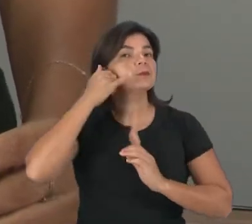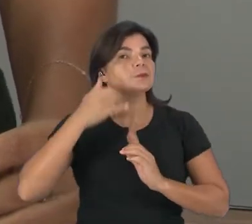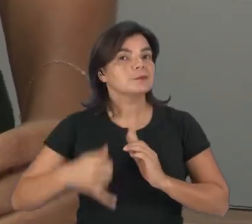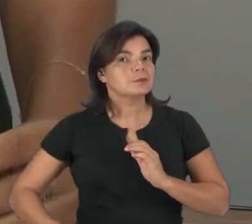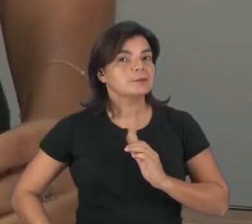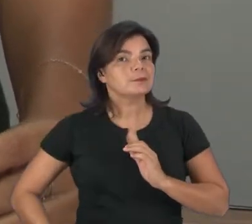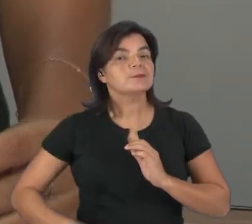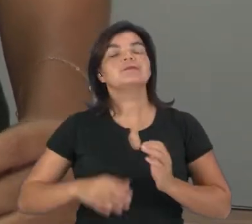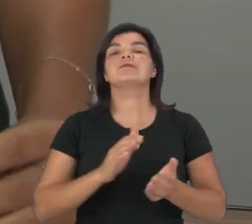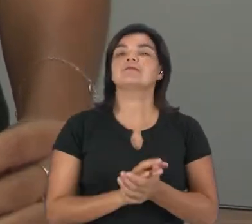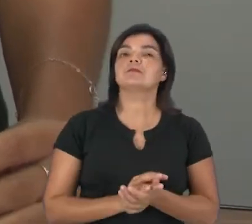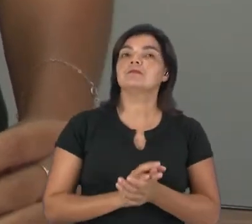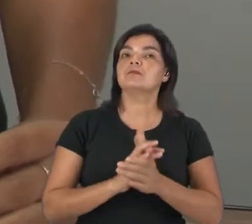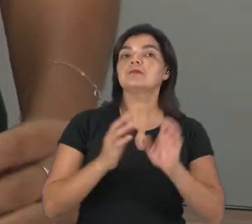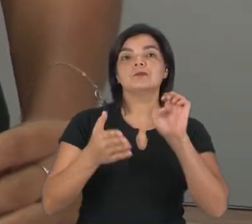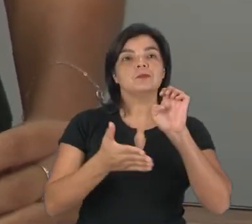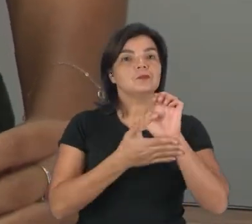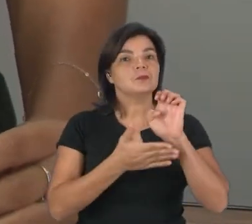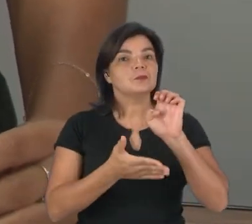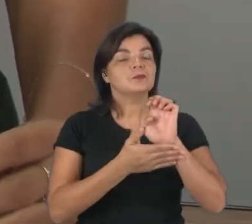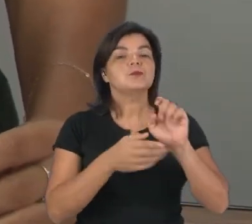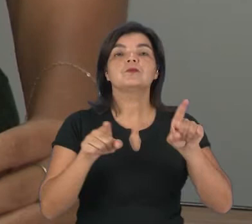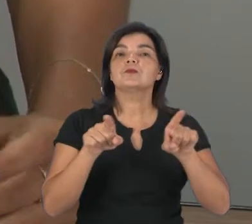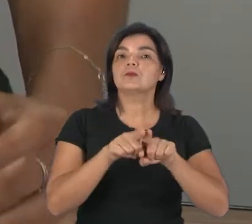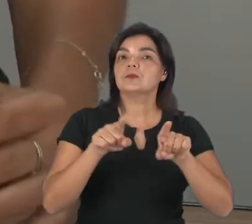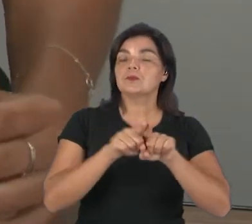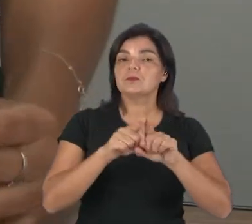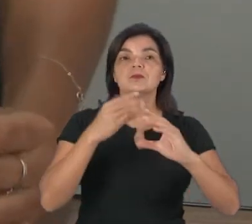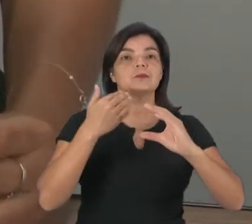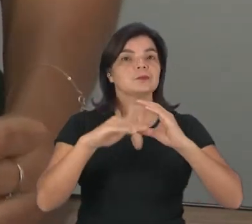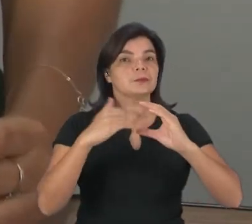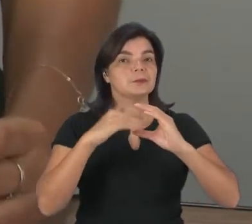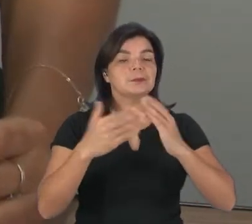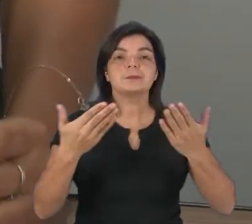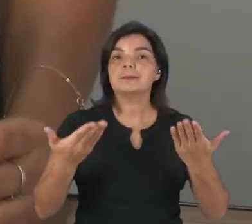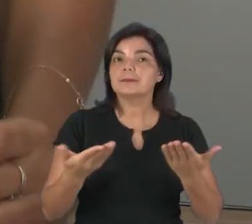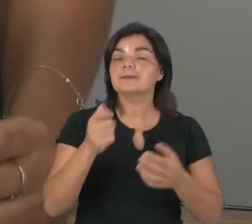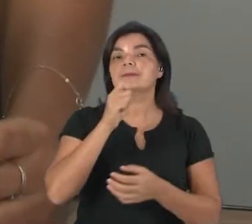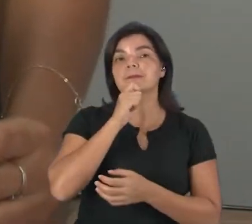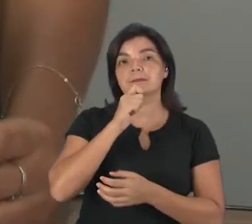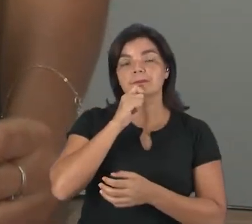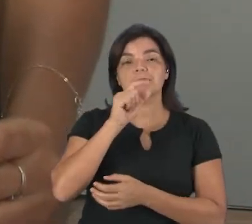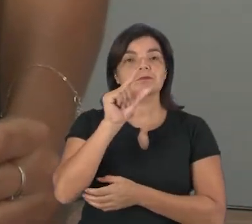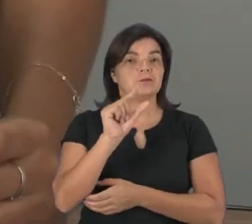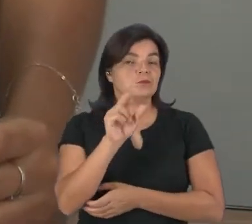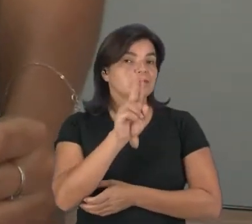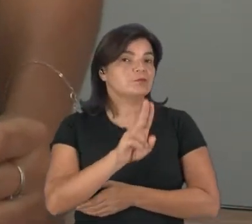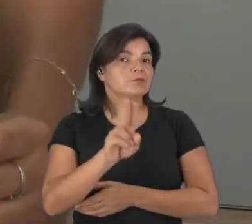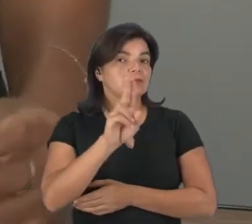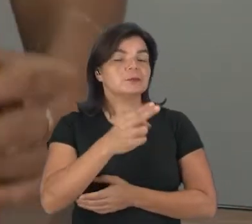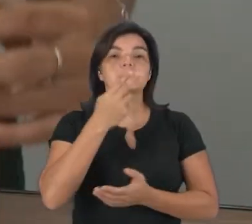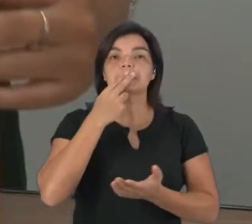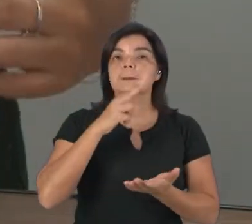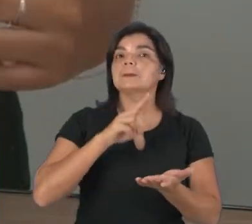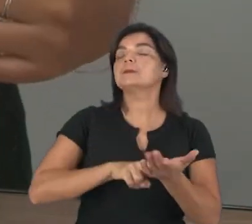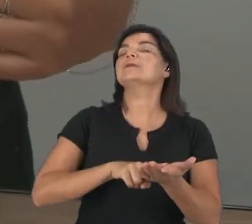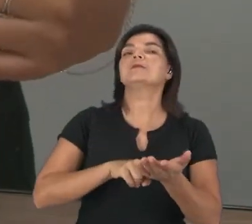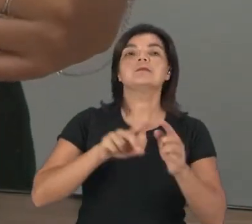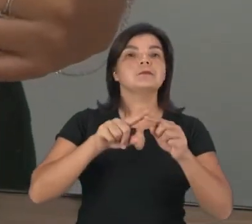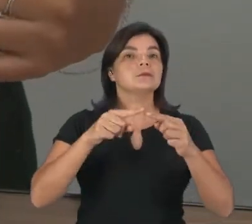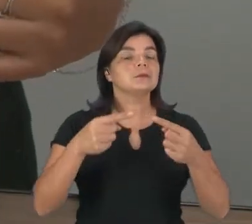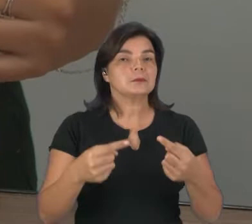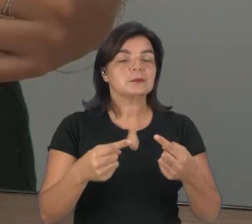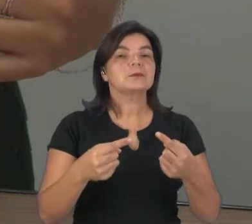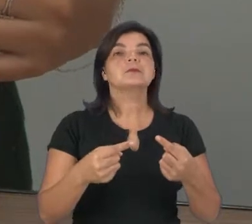celular, seja por e-mail ou mesmo por mensagem. Ainda que seja pouco utilizada a carta,